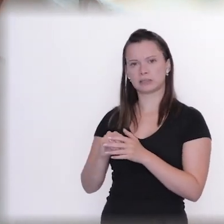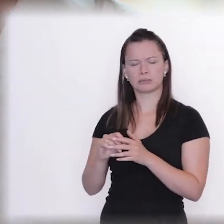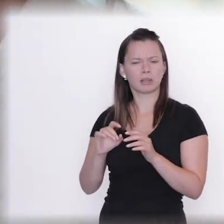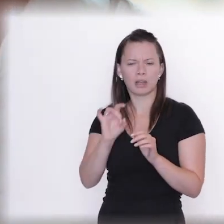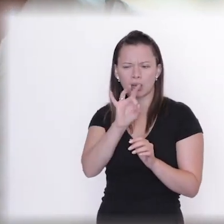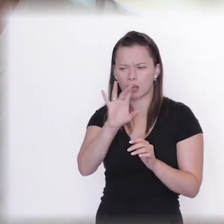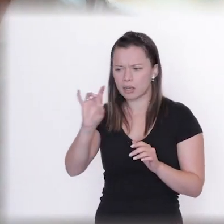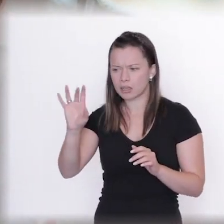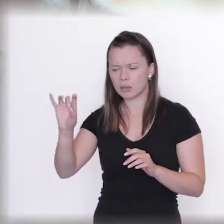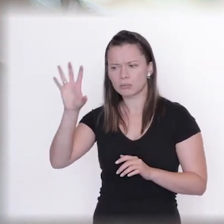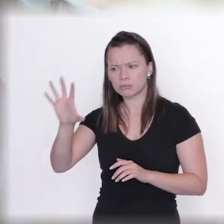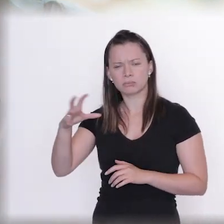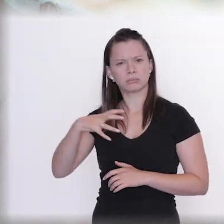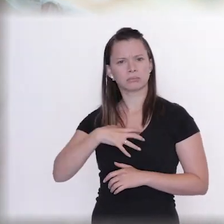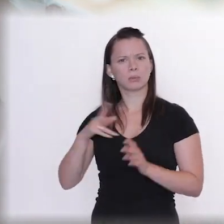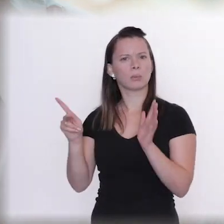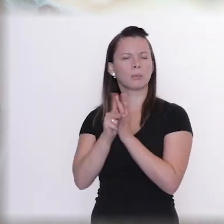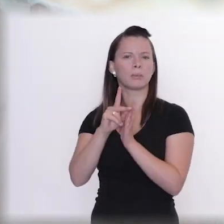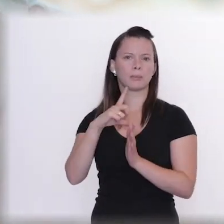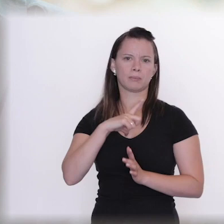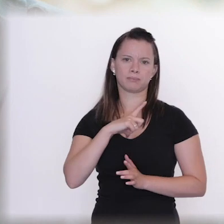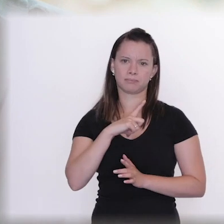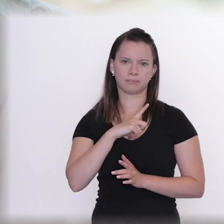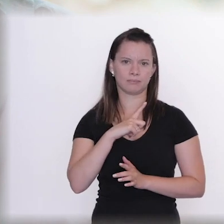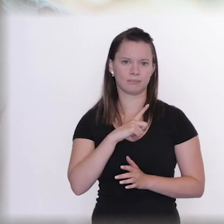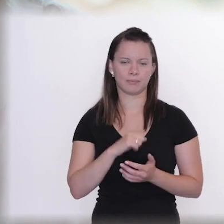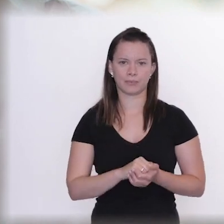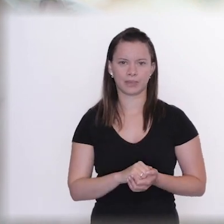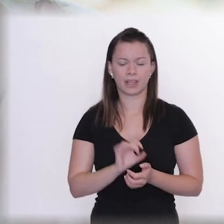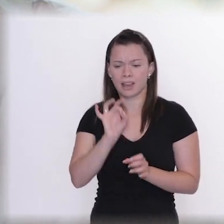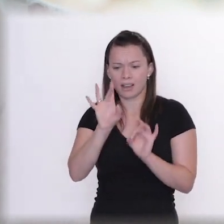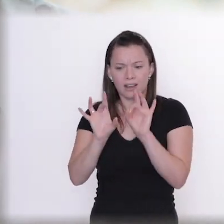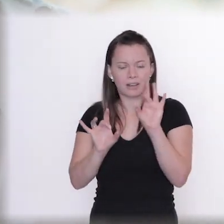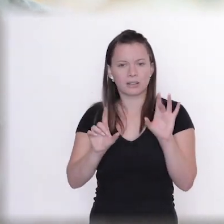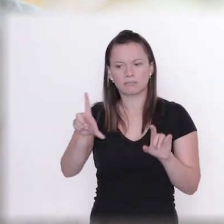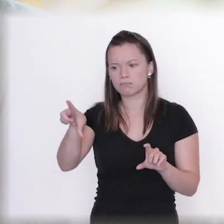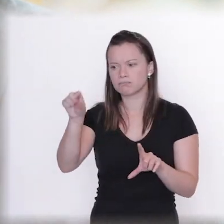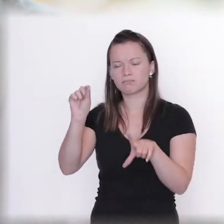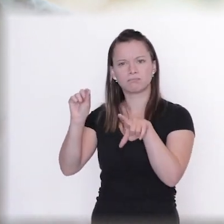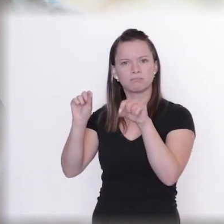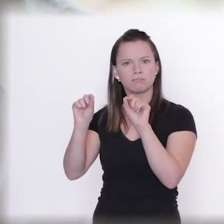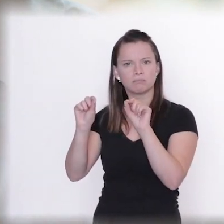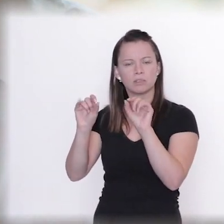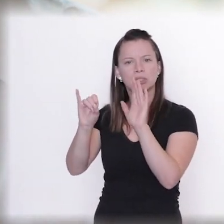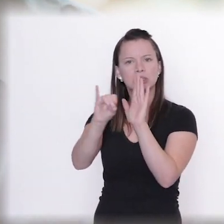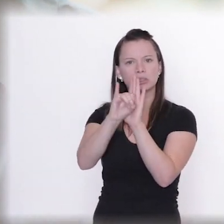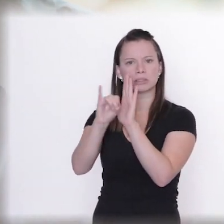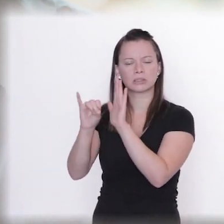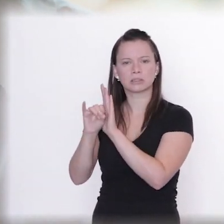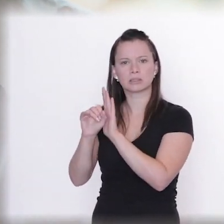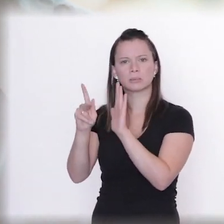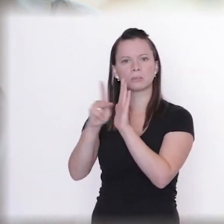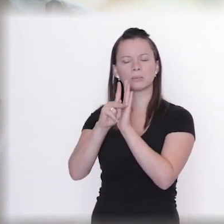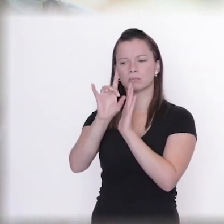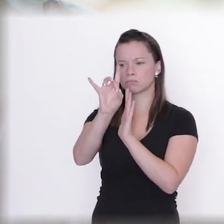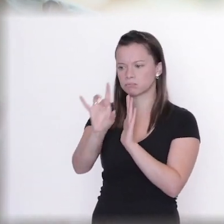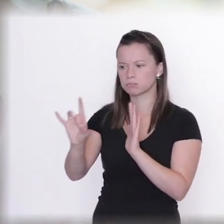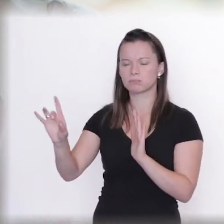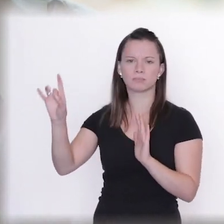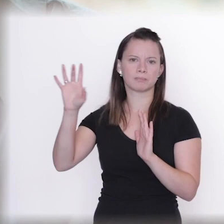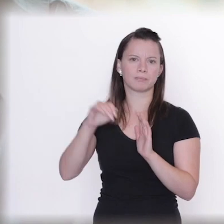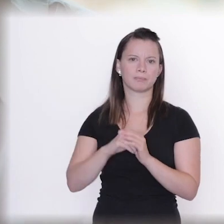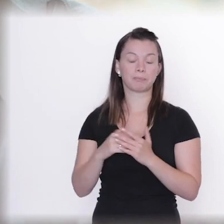como ele é. Sim. Como ela é, nas suas escolhas, nas suas identidades. E é a